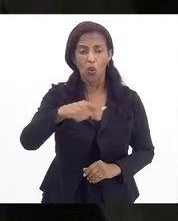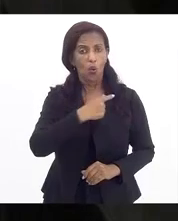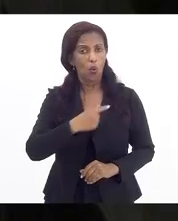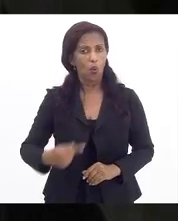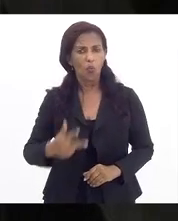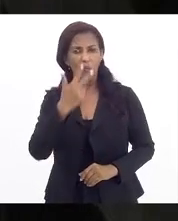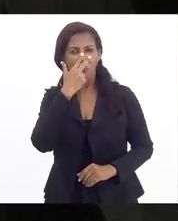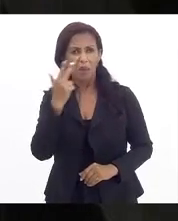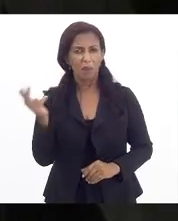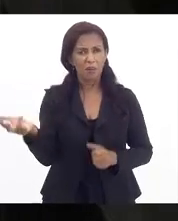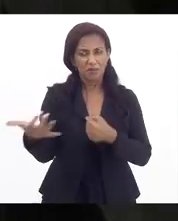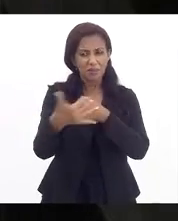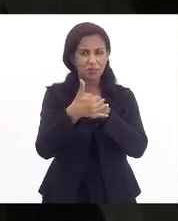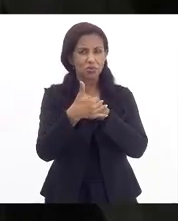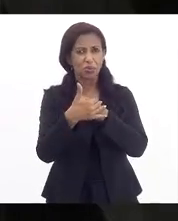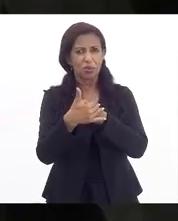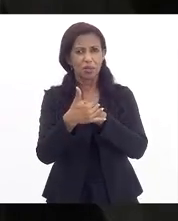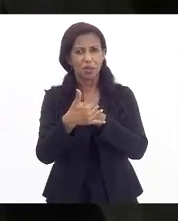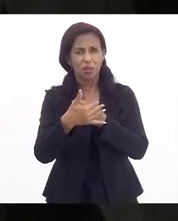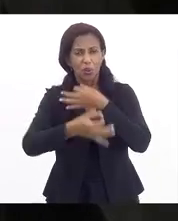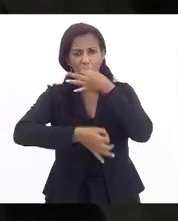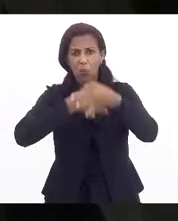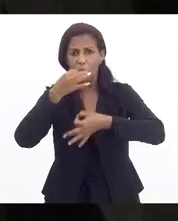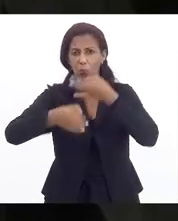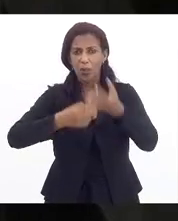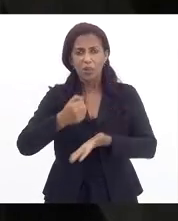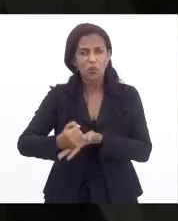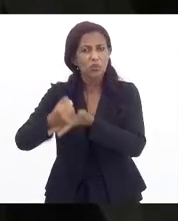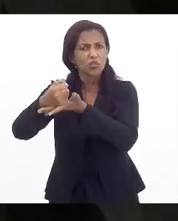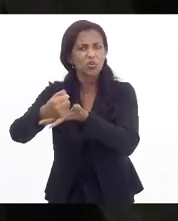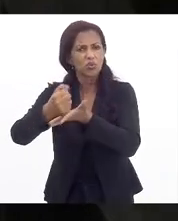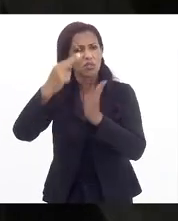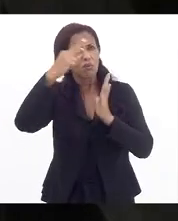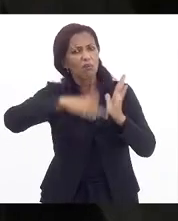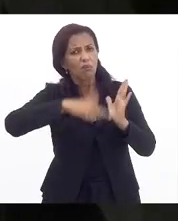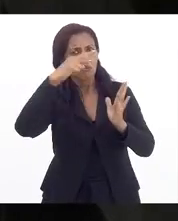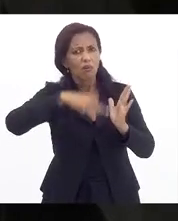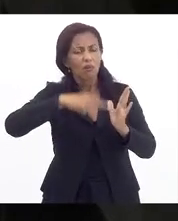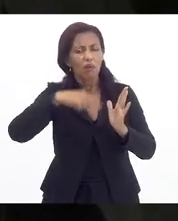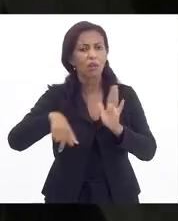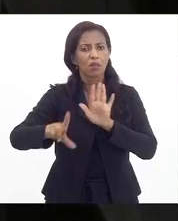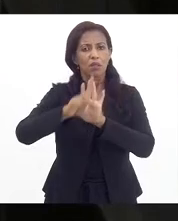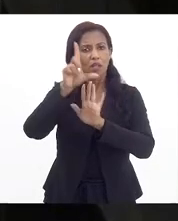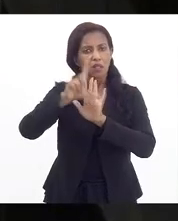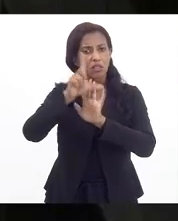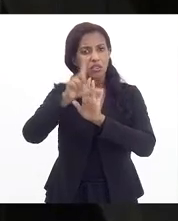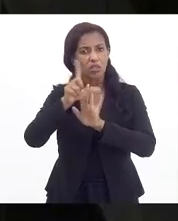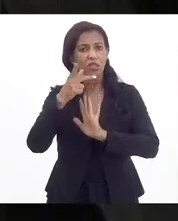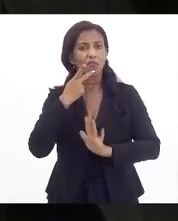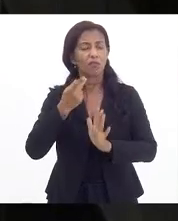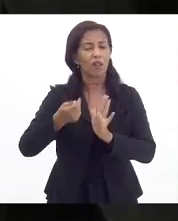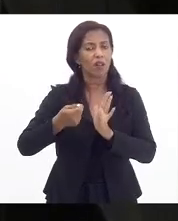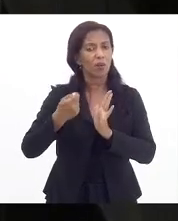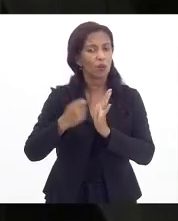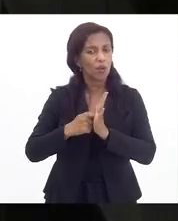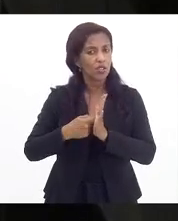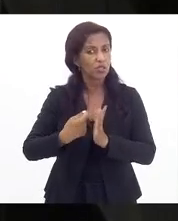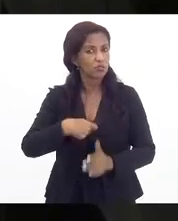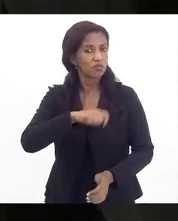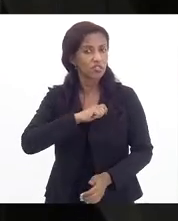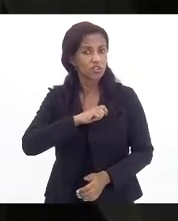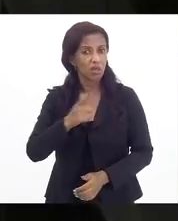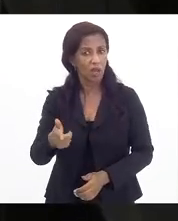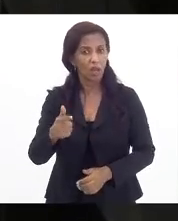governo vem explorando e argumentos que não se sustentam na leitura né da legislação que disciplina o regime de recuperação fiscal